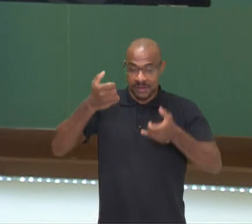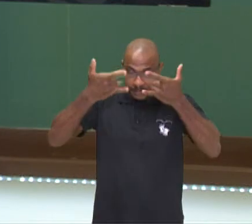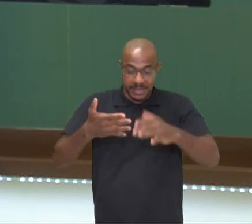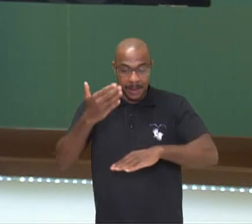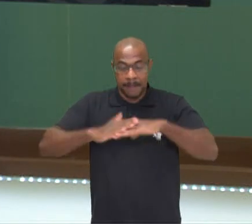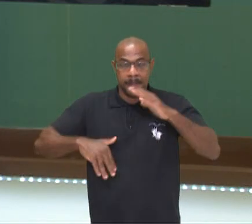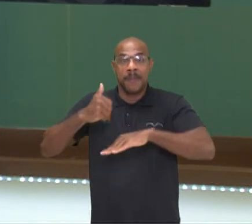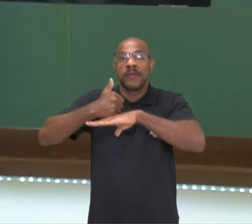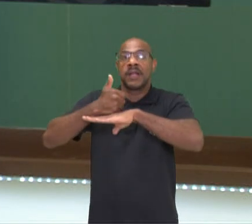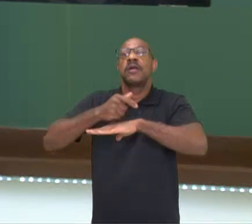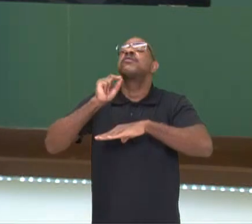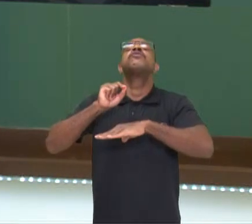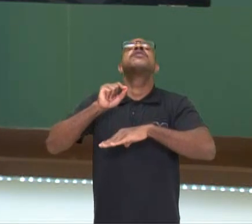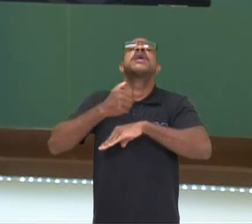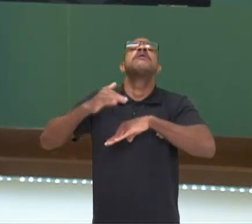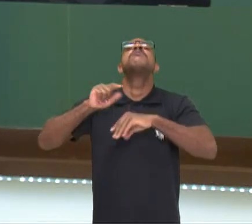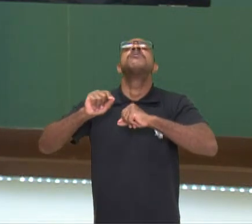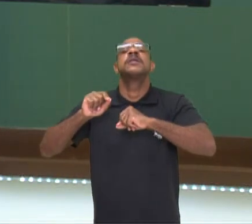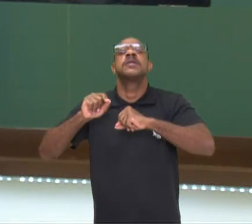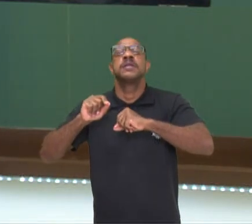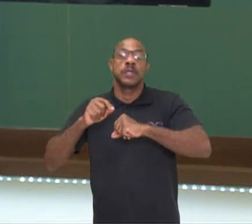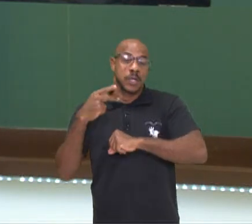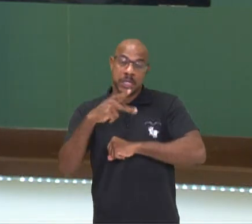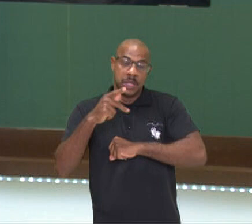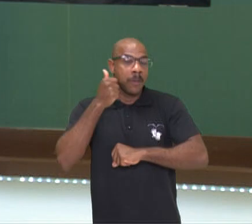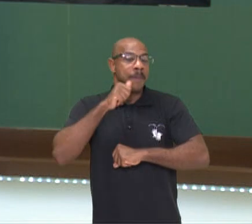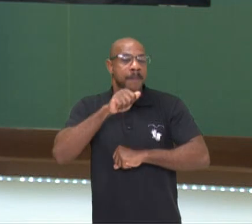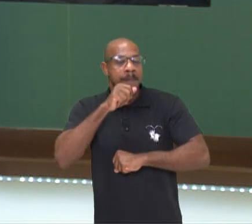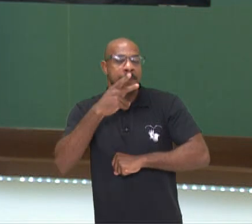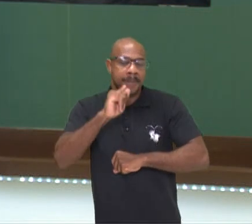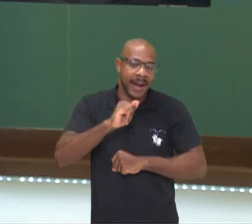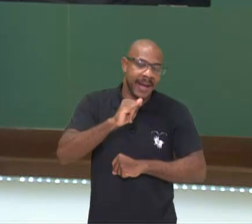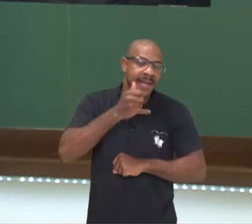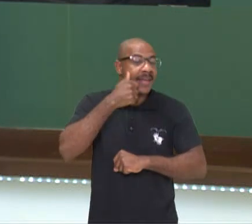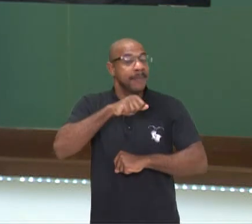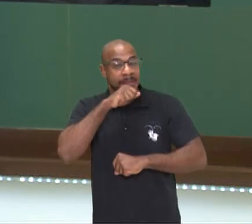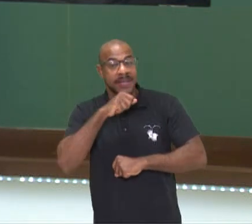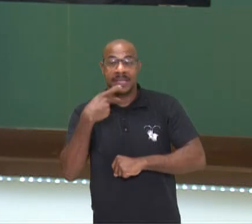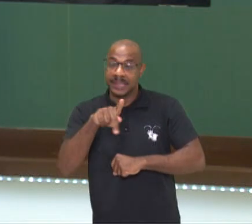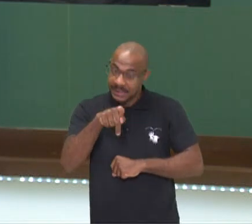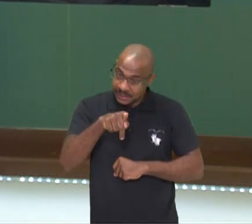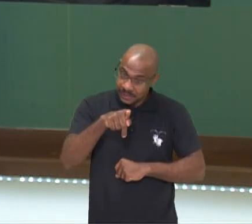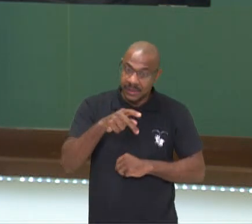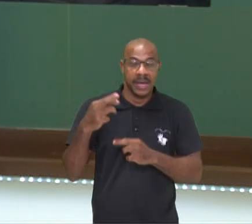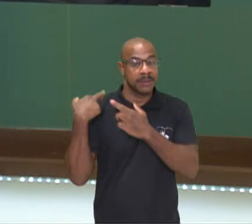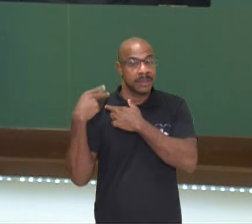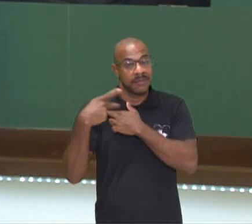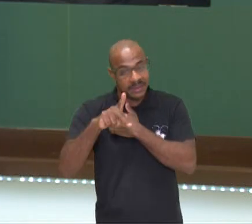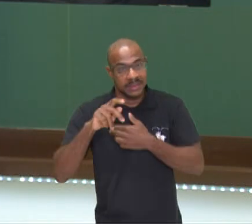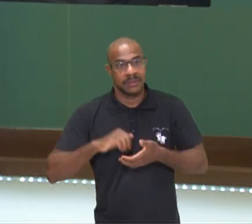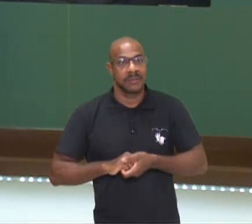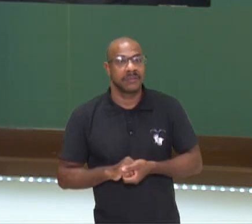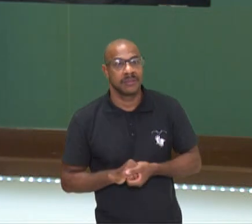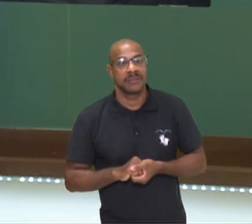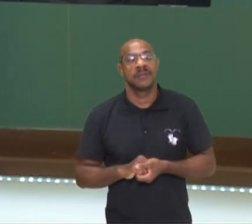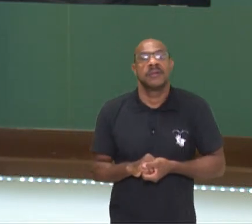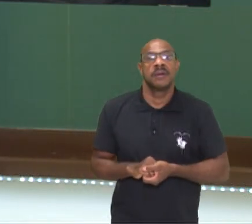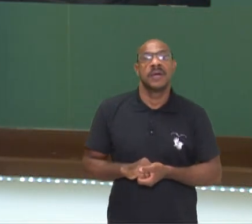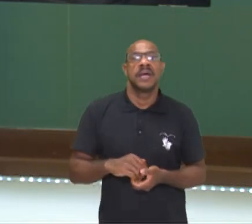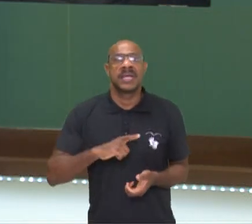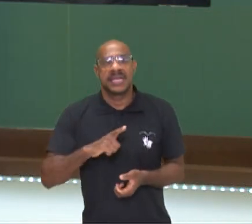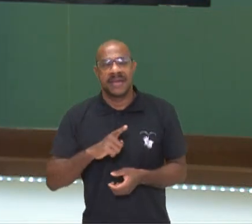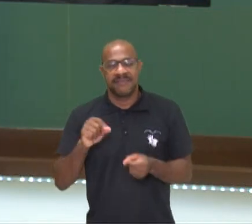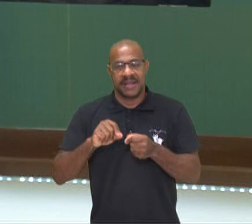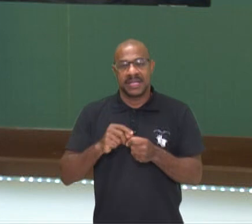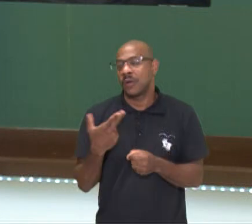a profissão de Quem especificamente pai mãe ou responsável o seu que você mora a não quer quer fazer